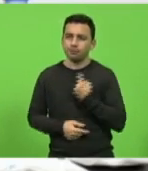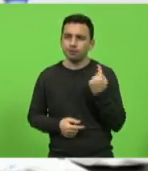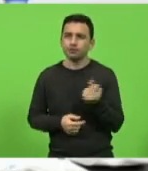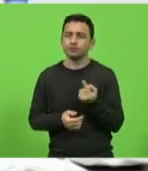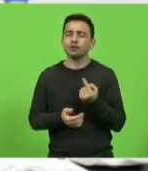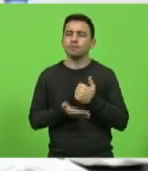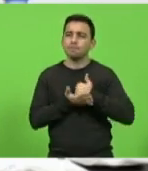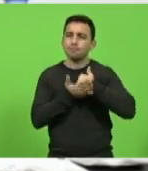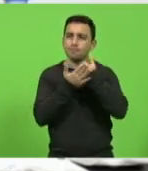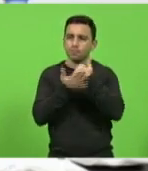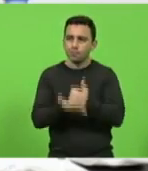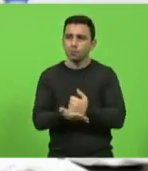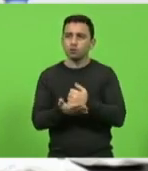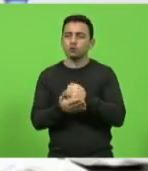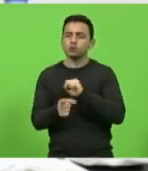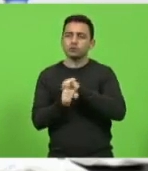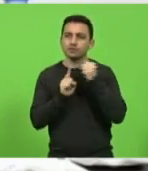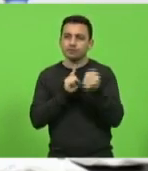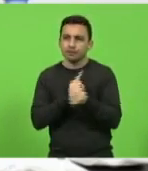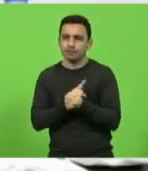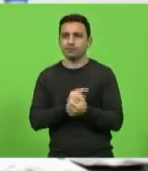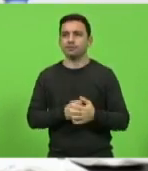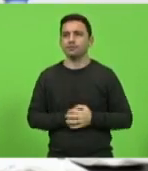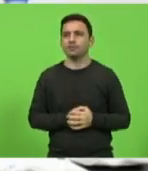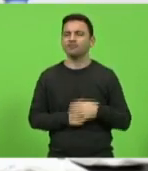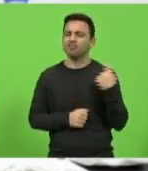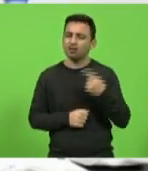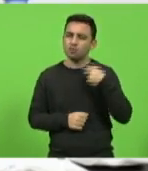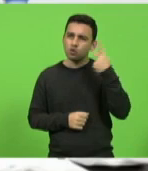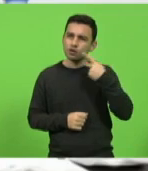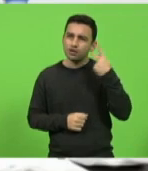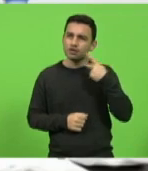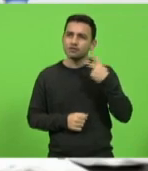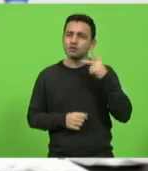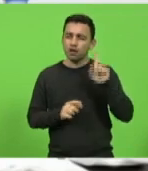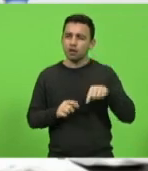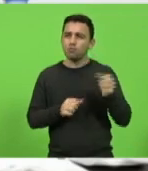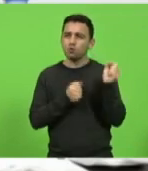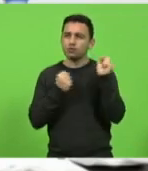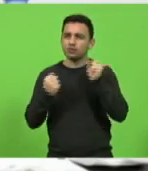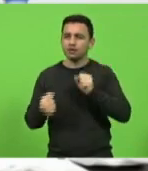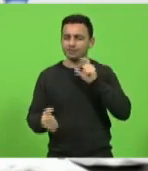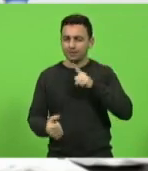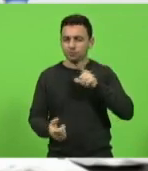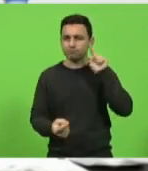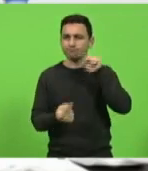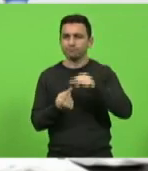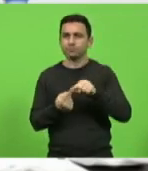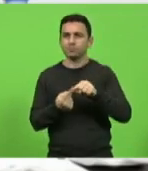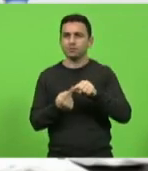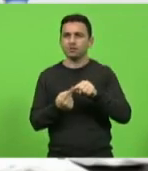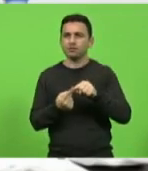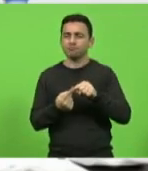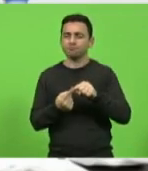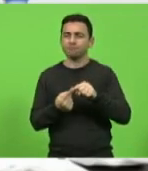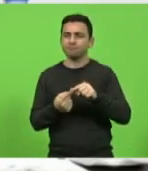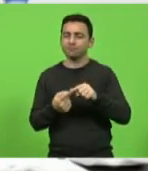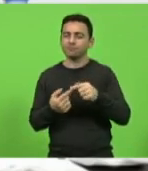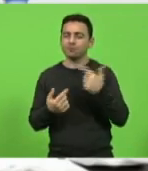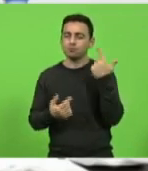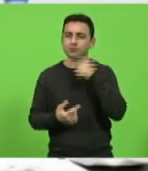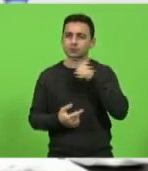somos agentes públicos agentes políticos e agentes de Poder com essa missão Vamos Fazer por Merecer